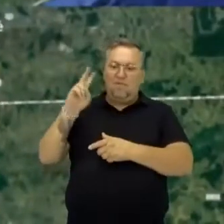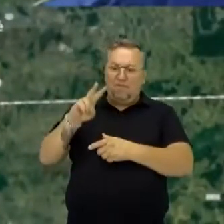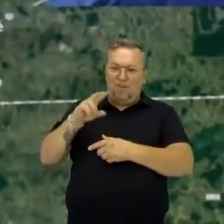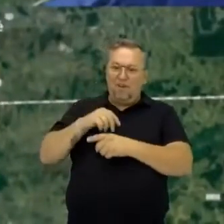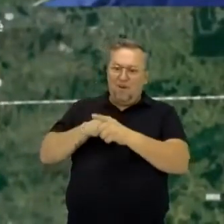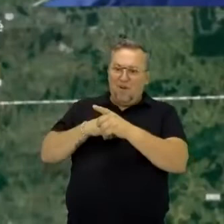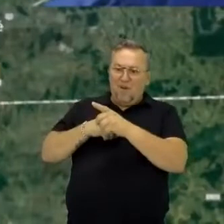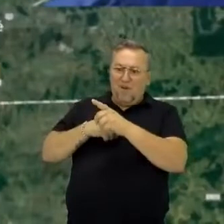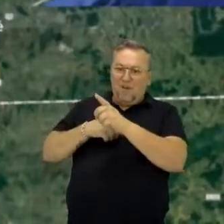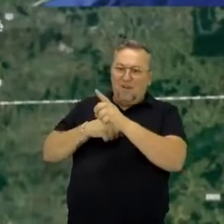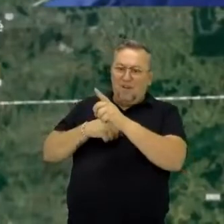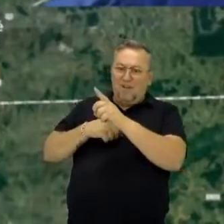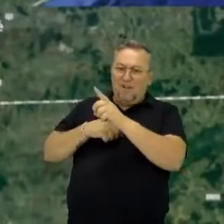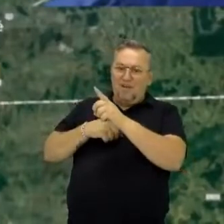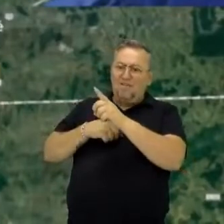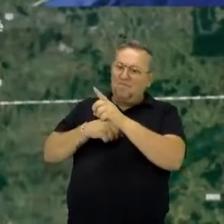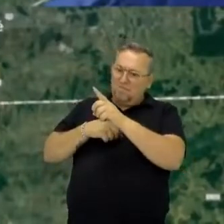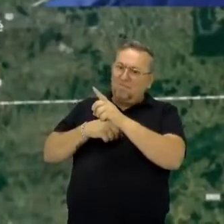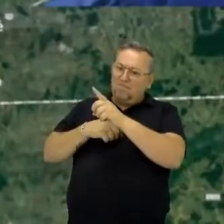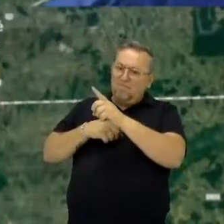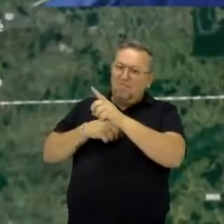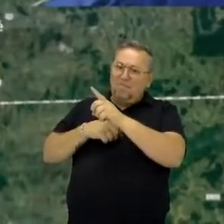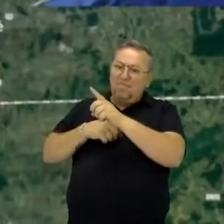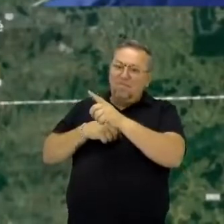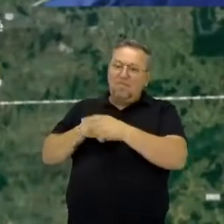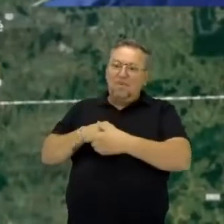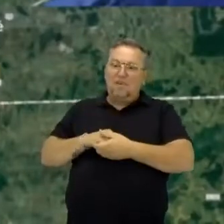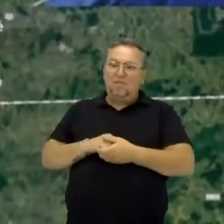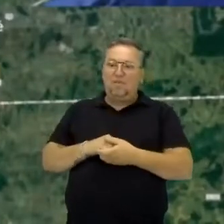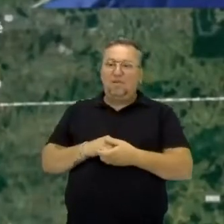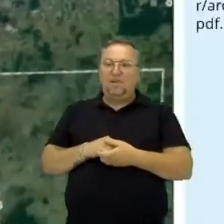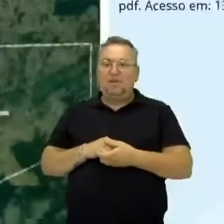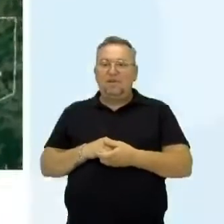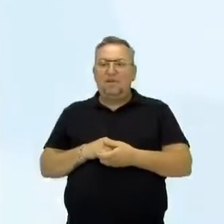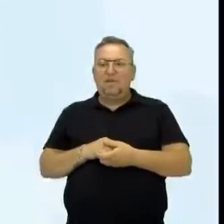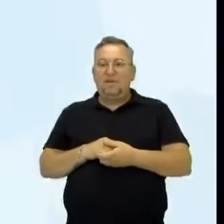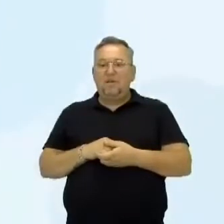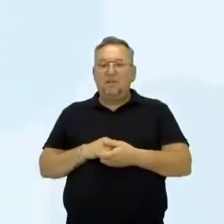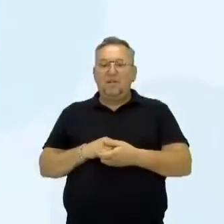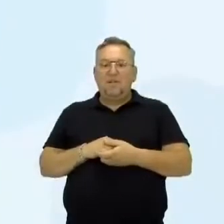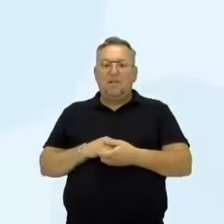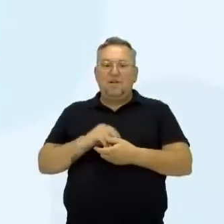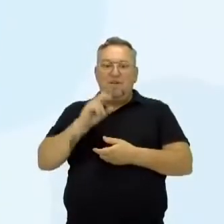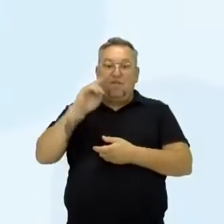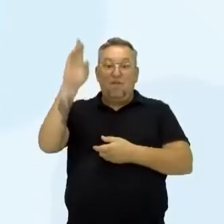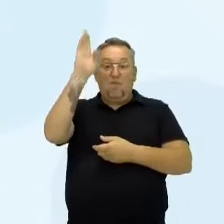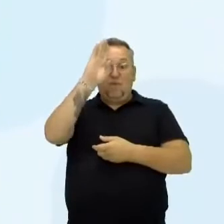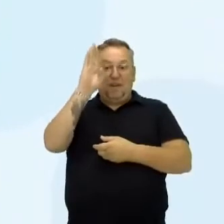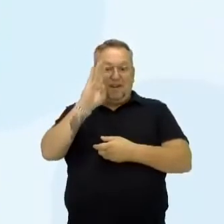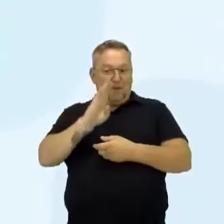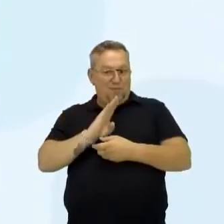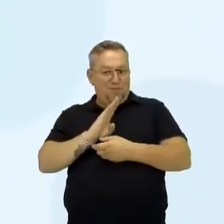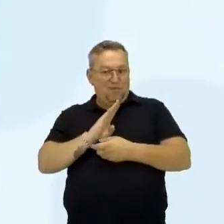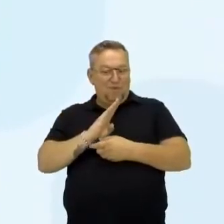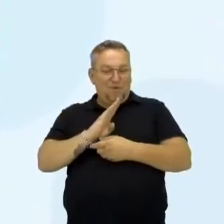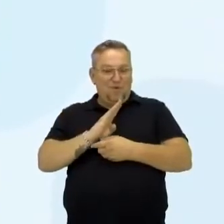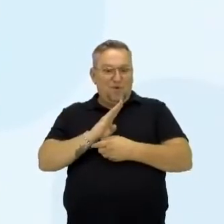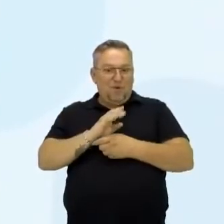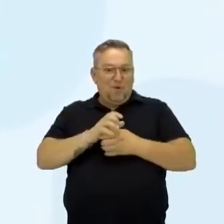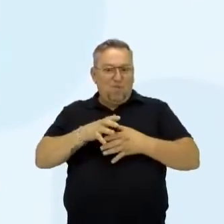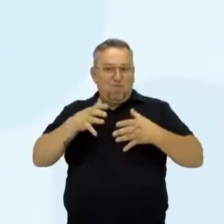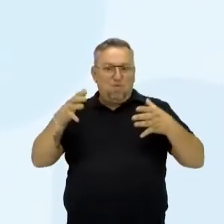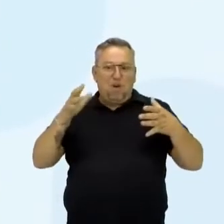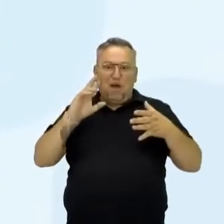aqui Palmares? Eu acho que tá dando para ver direitinho, né? Gente, olha o tamanho do Brasil, olha o tamanho